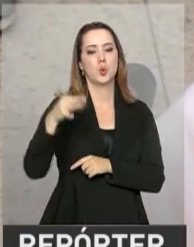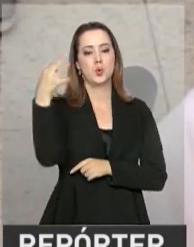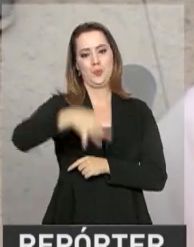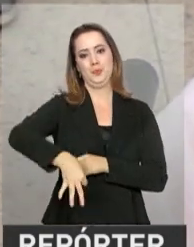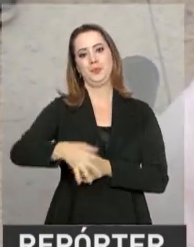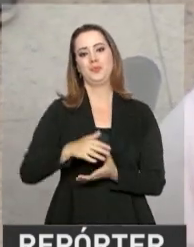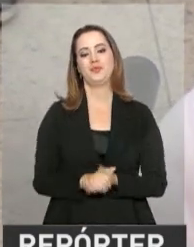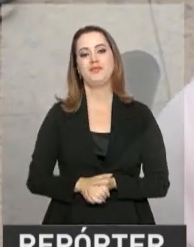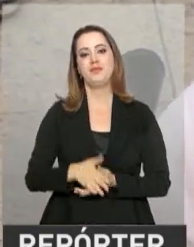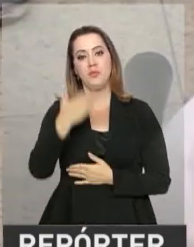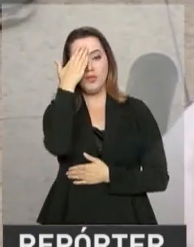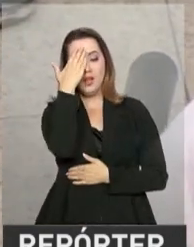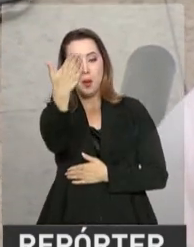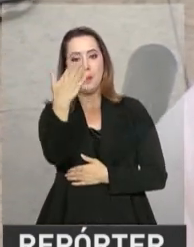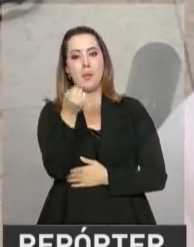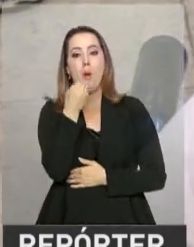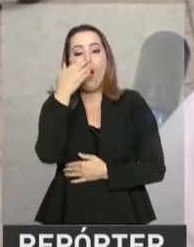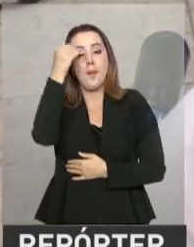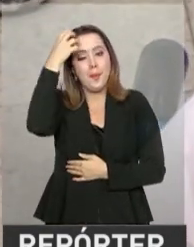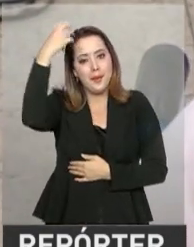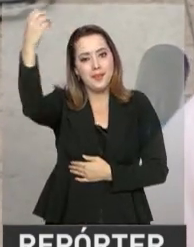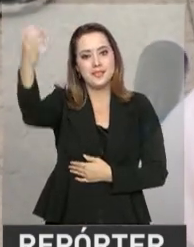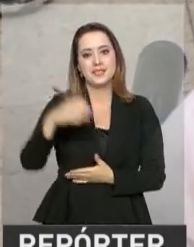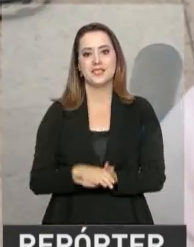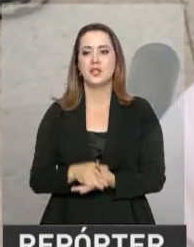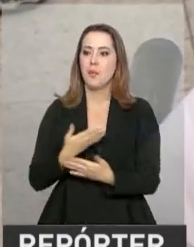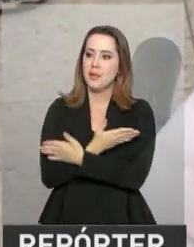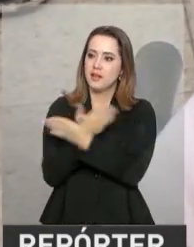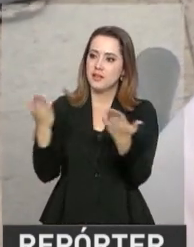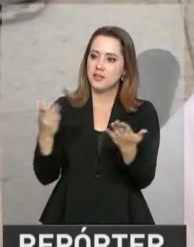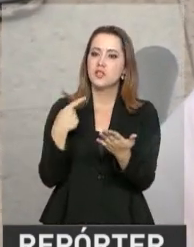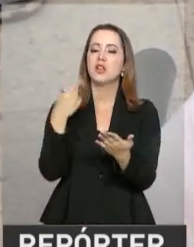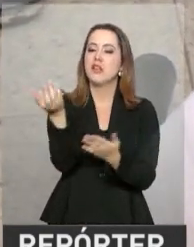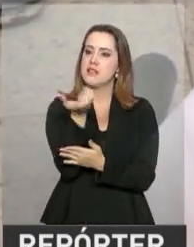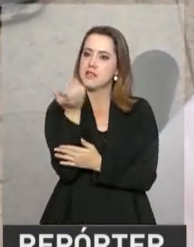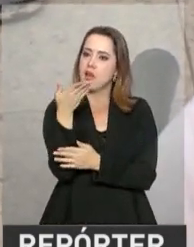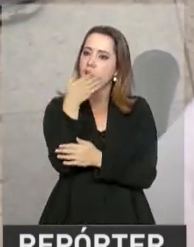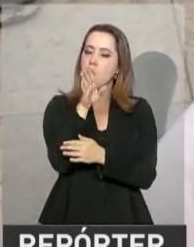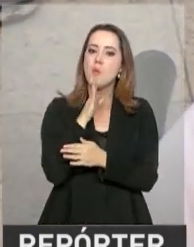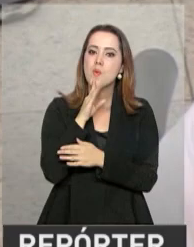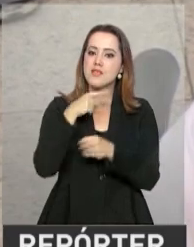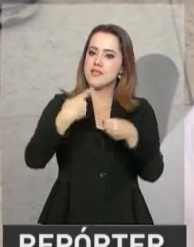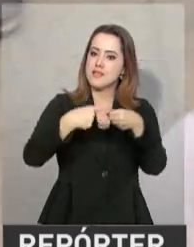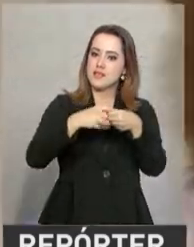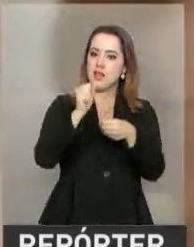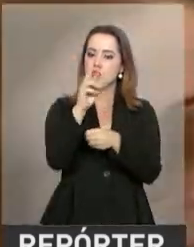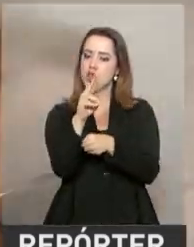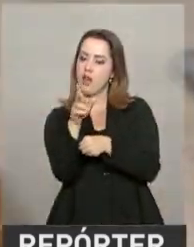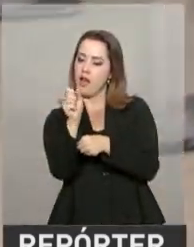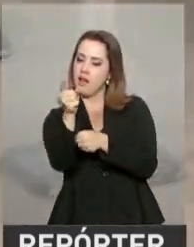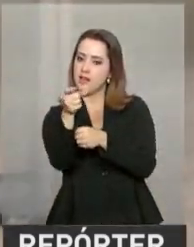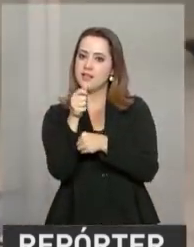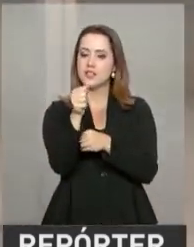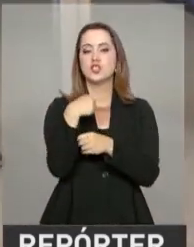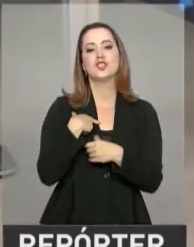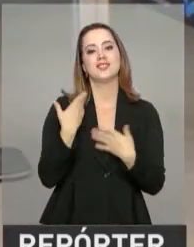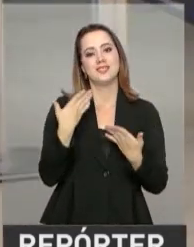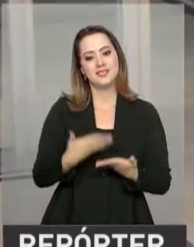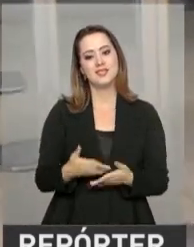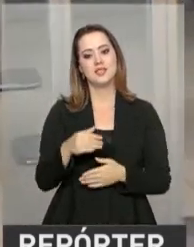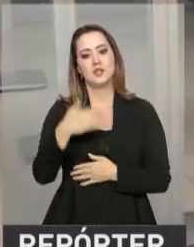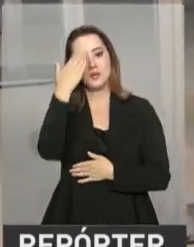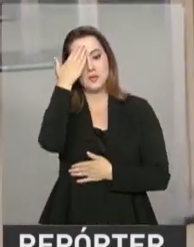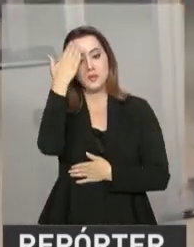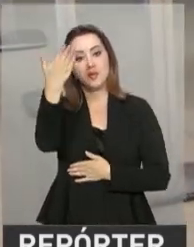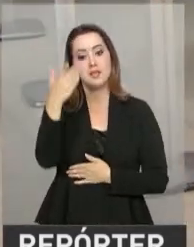certinho. Obrigada, boa viagem para a senhora. Você, quando quiser ir a Araxá, tuas ordens. Olha só, obrigada,